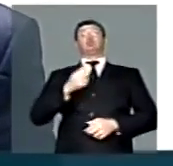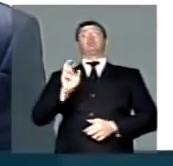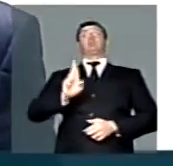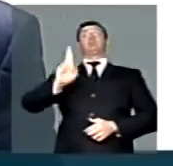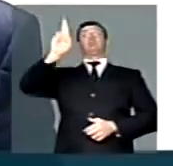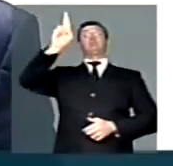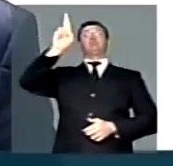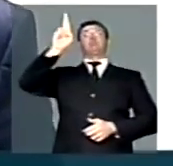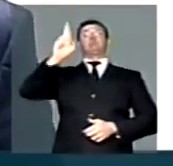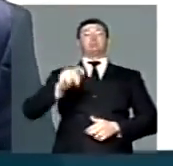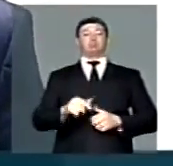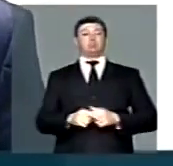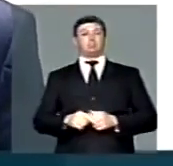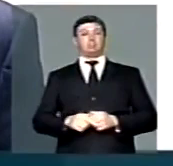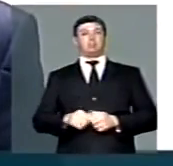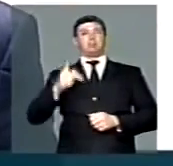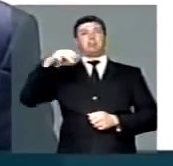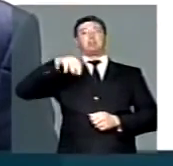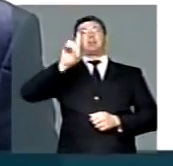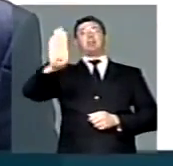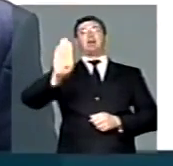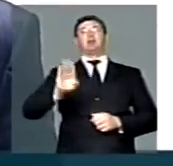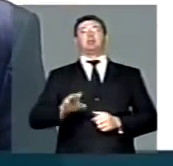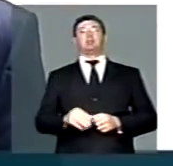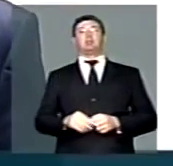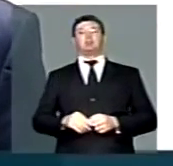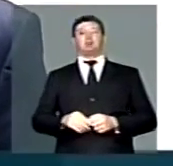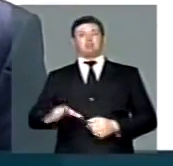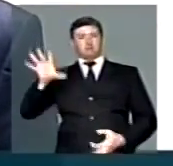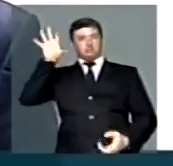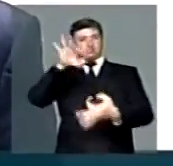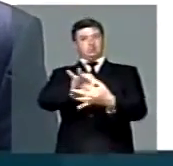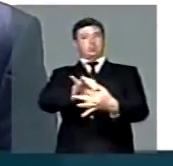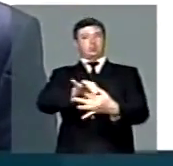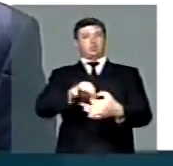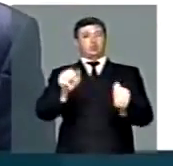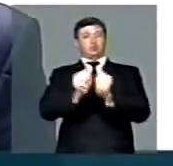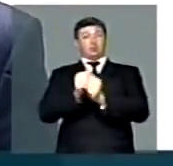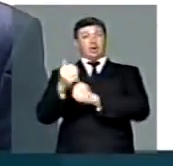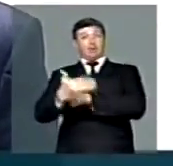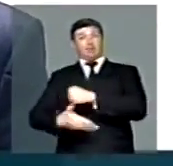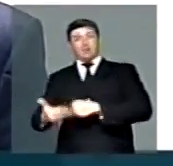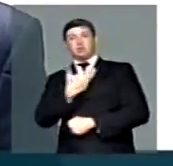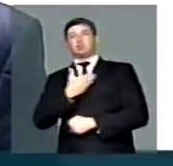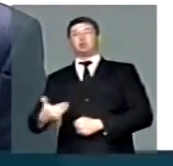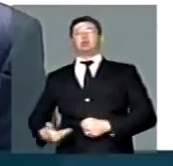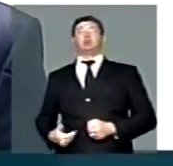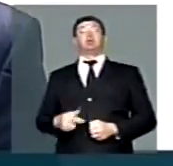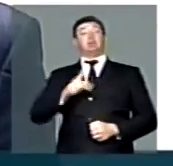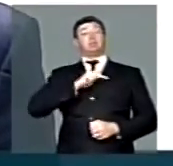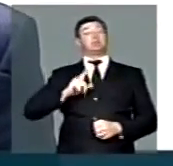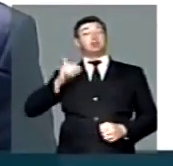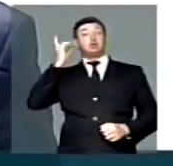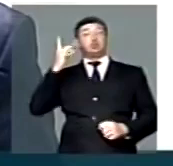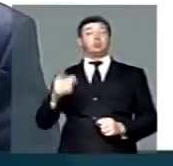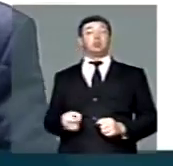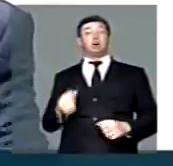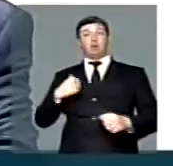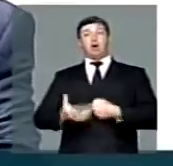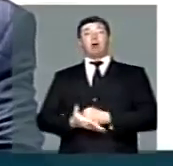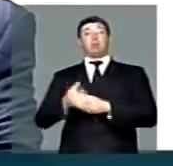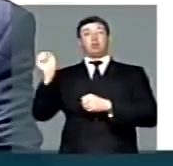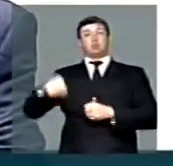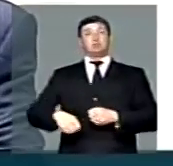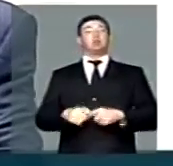representante do PMDB, ligado à base de sustentação da presidente Dilma.